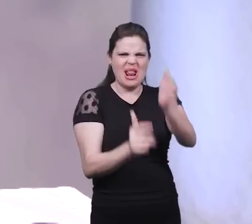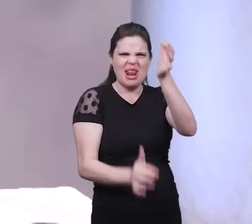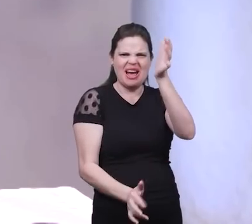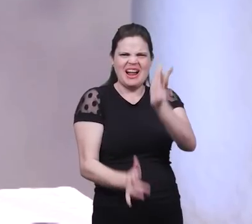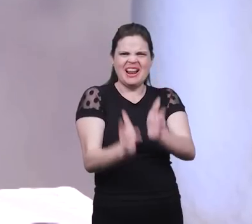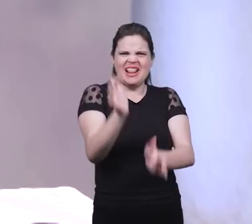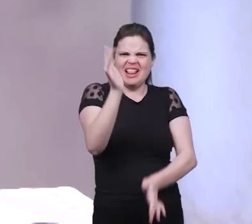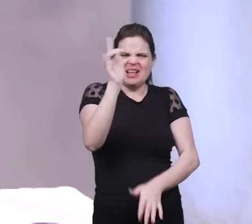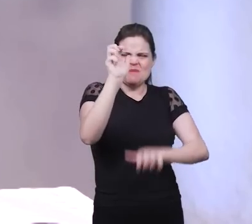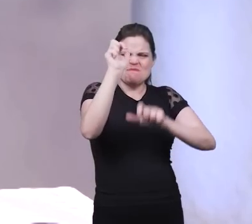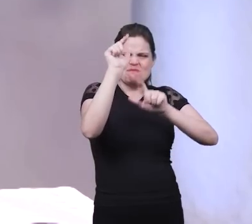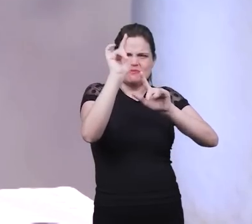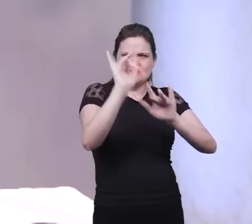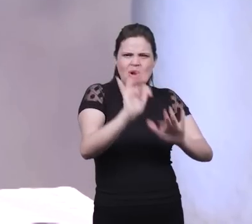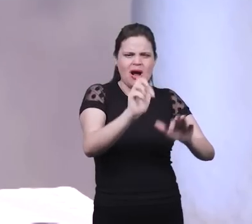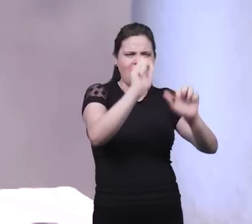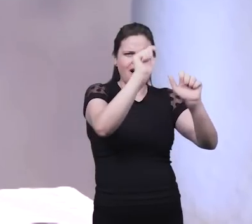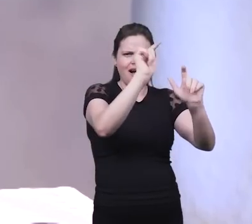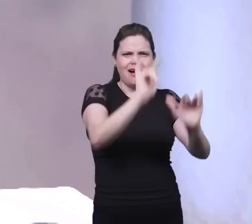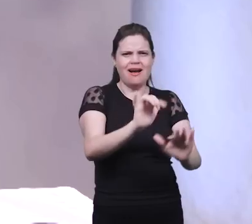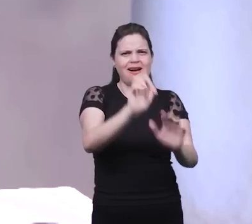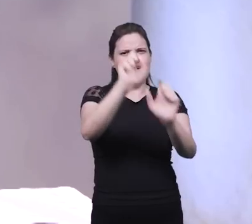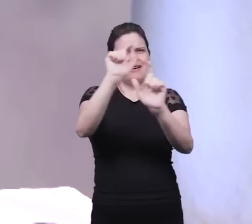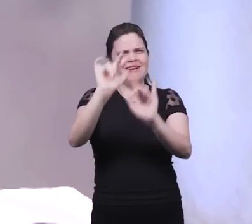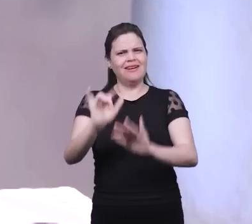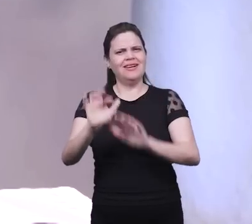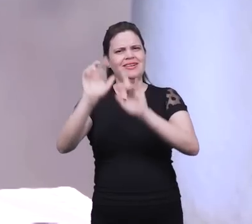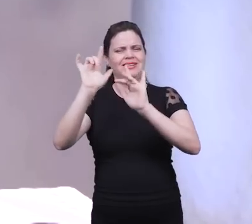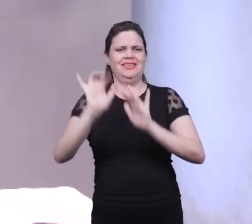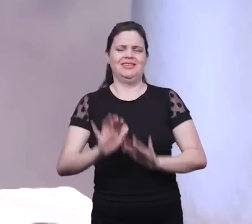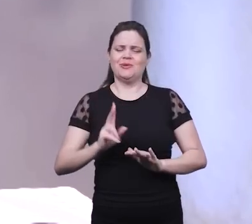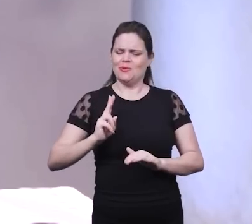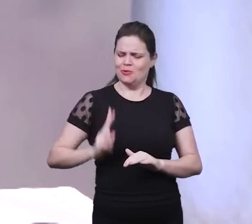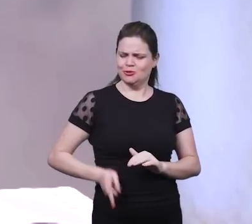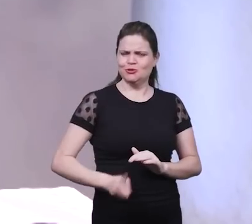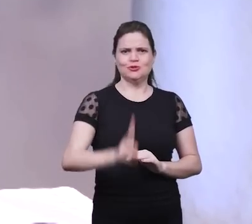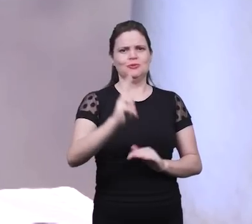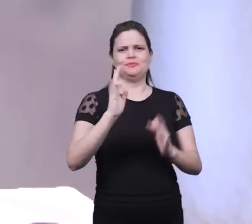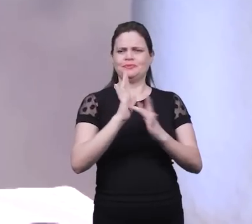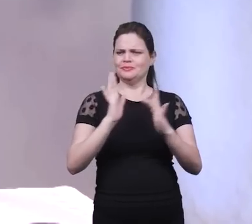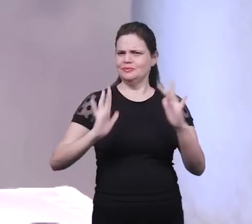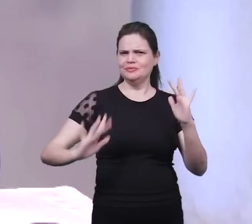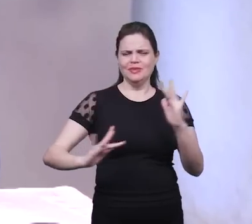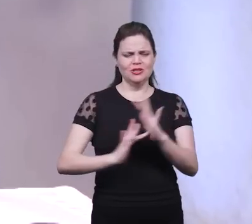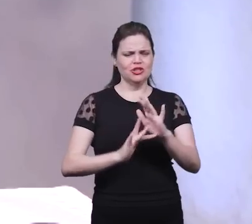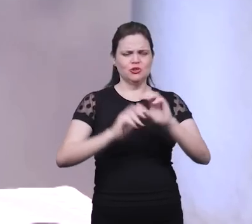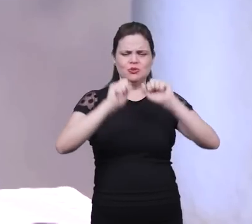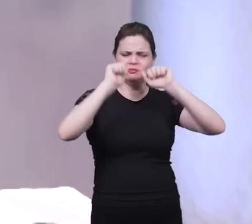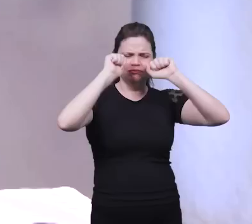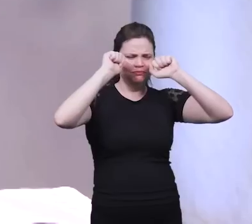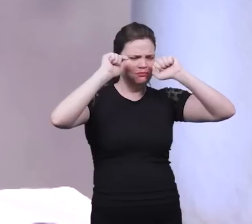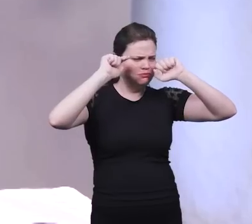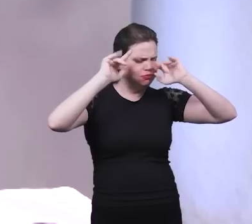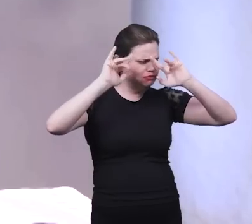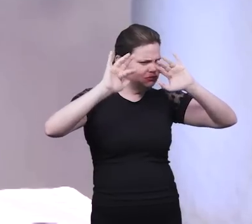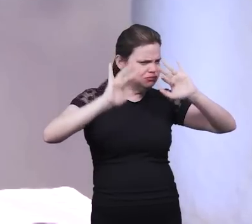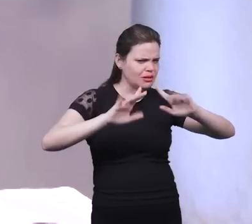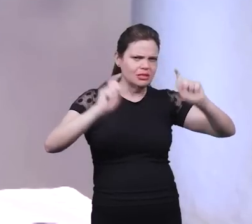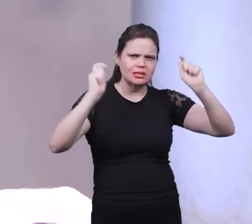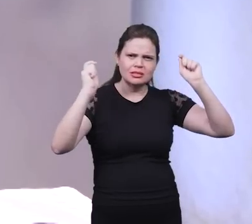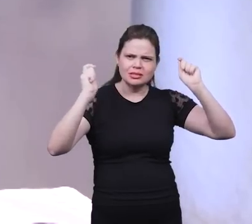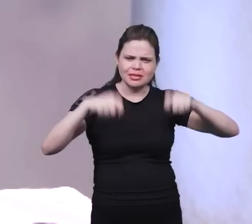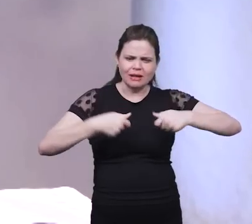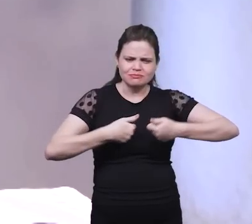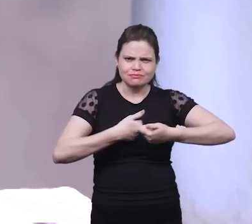graça está sendo derramada, as operações de Deus continuam. Jesus, essa fonte de águas vivas, não só aquele tanque, né? Então a